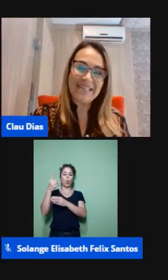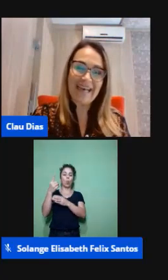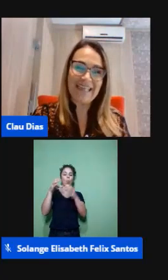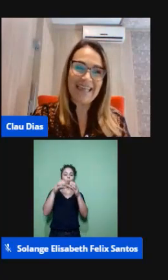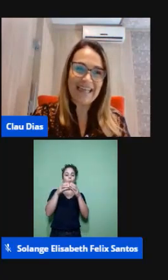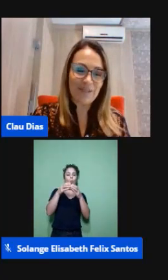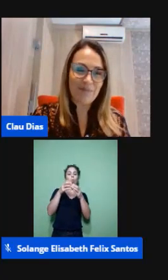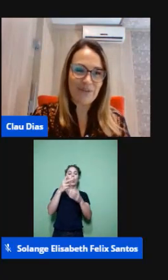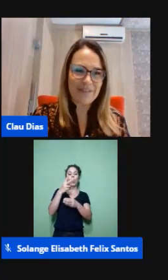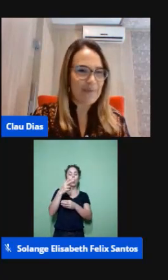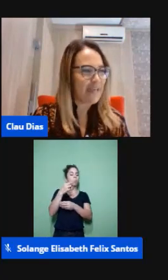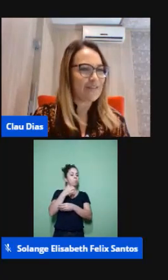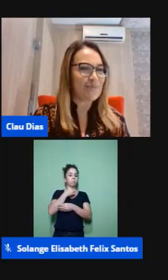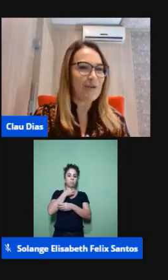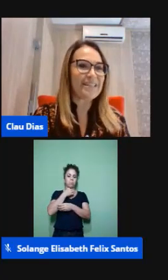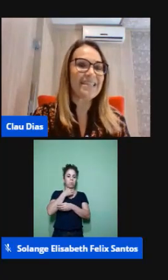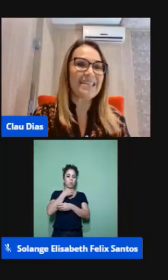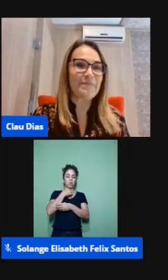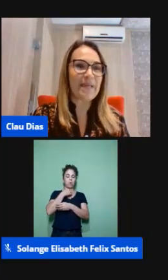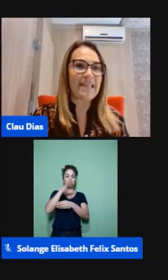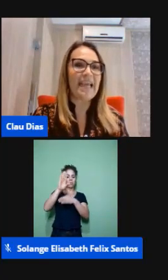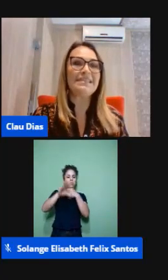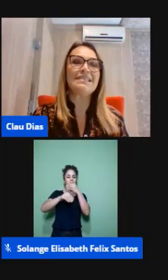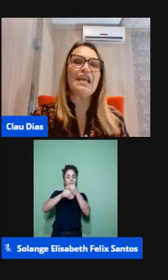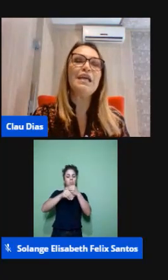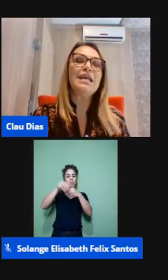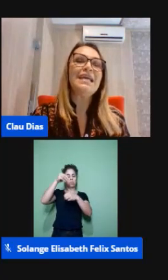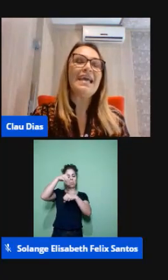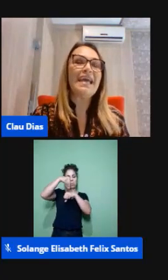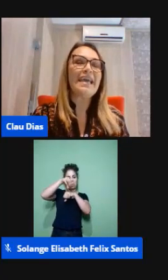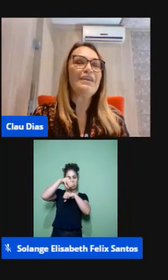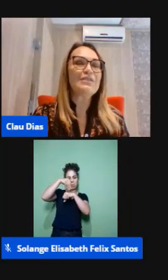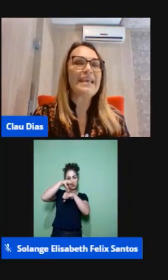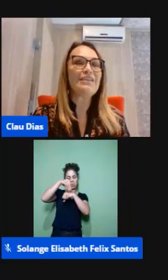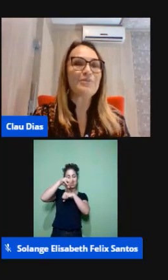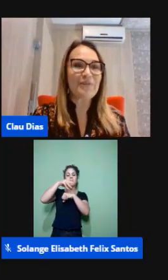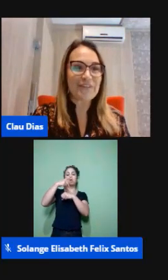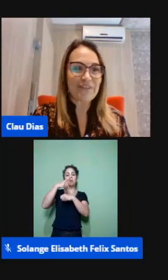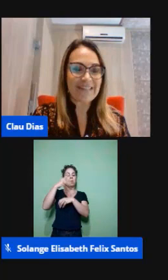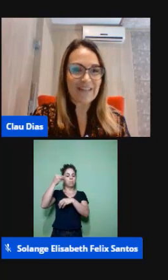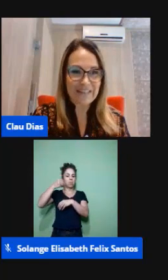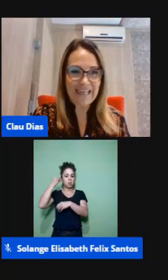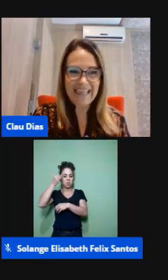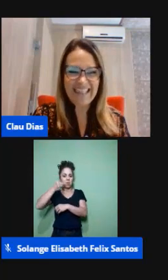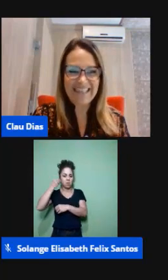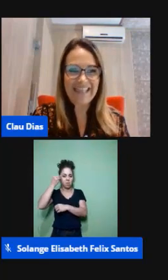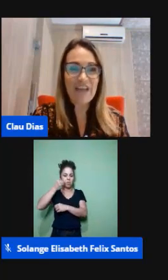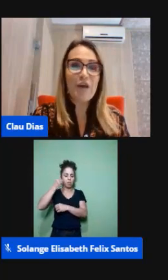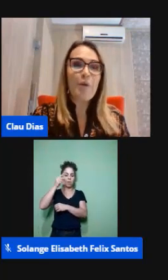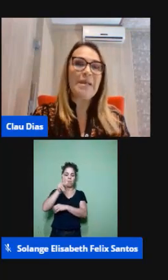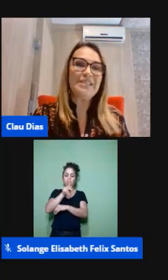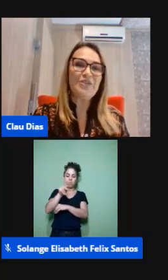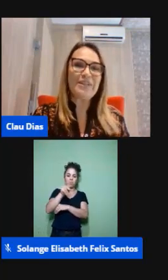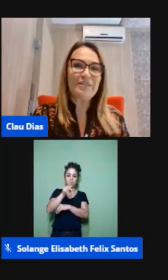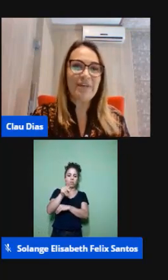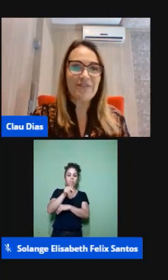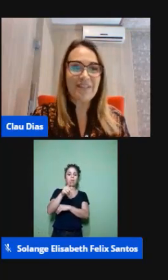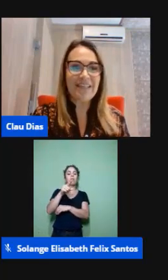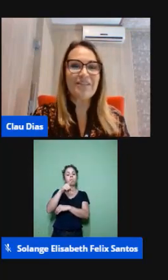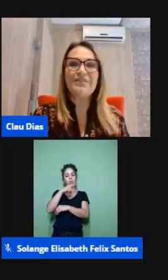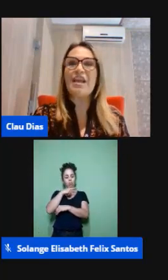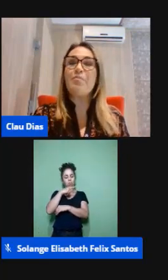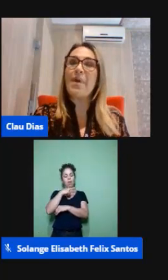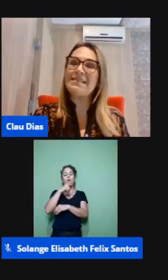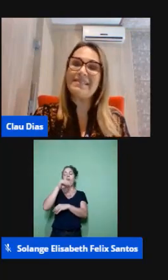não pode agregar esse tipo de conhecimento, não pode trazer experiências, né? Eu sei que os professores da nossa rede, eles têm bastante